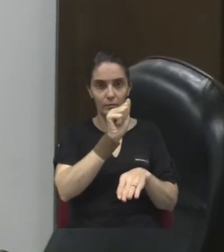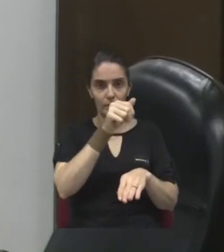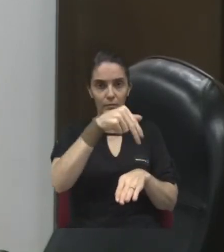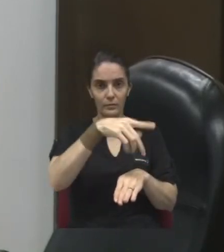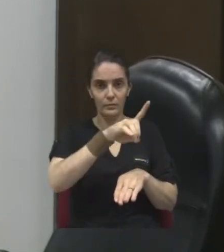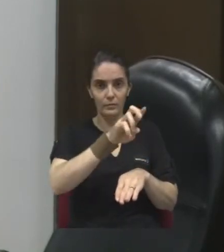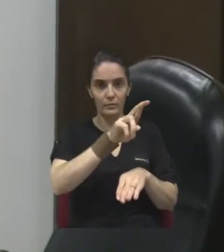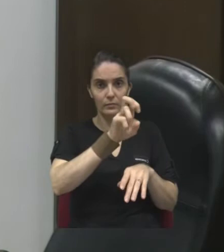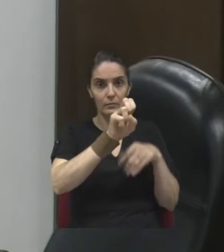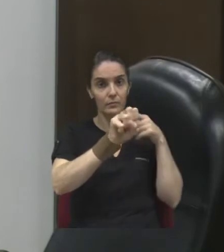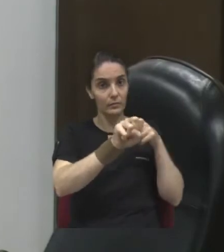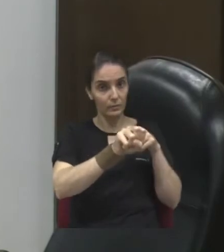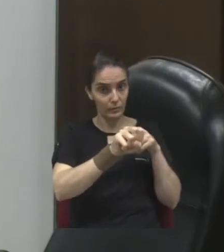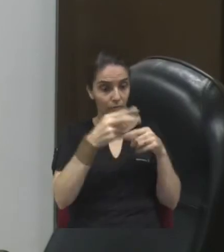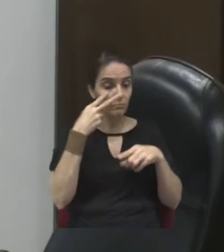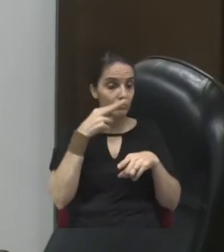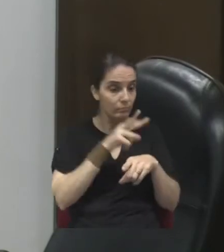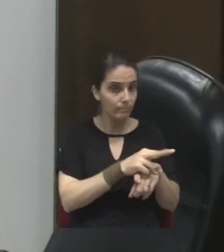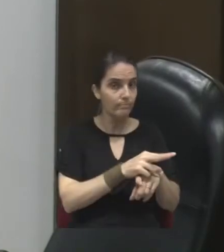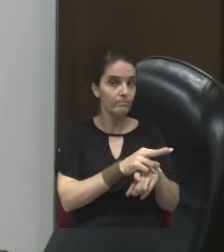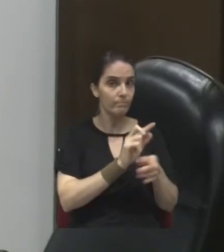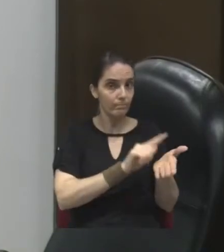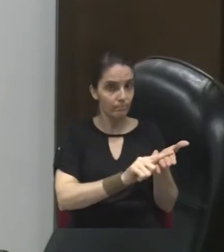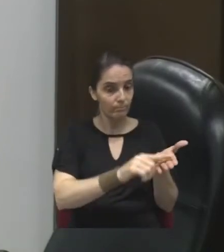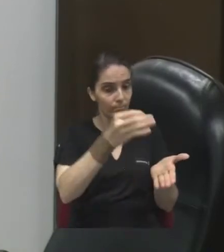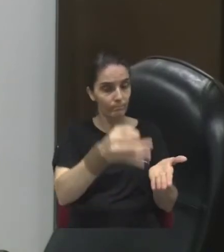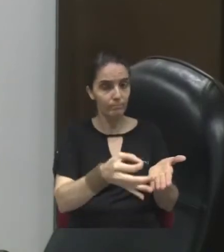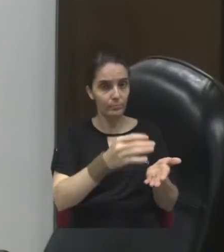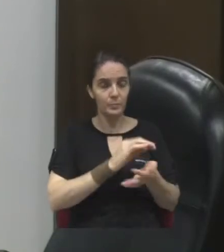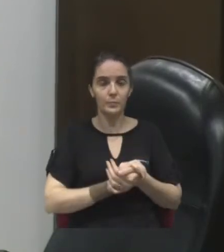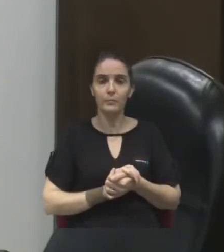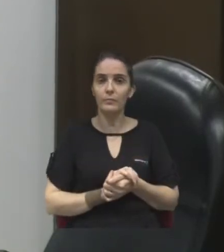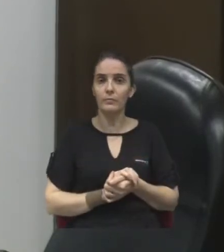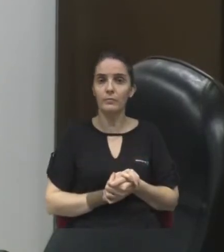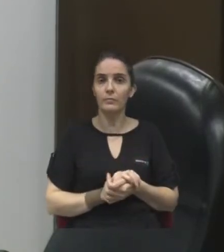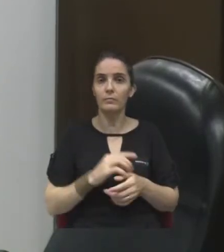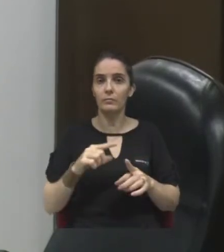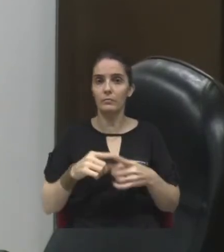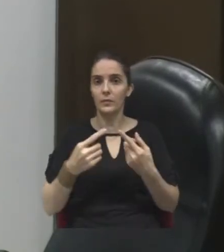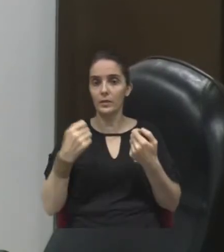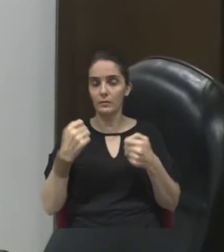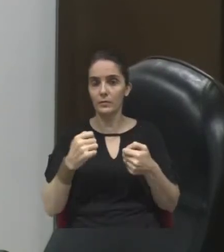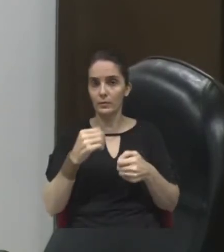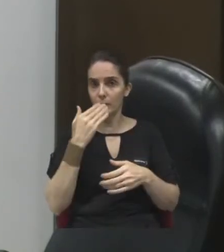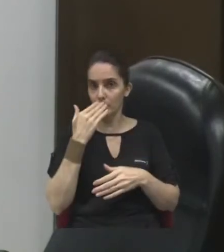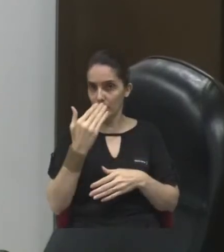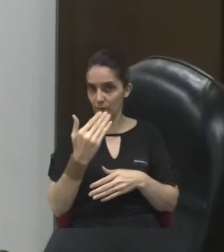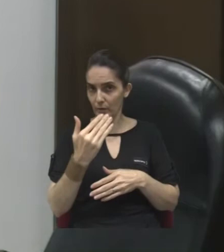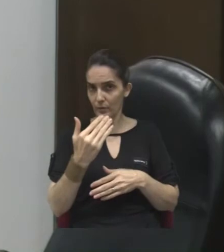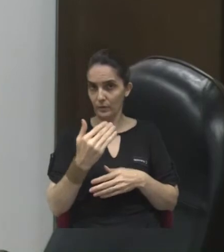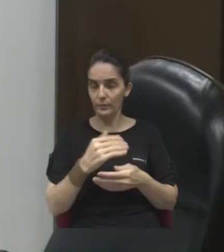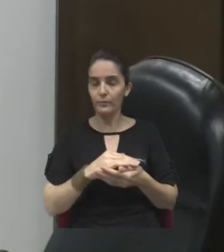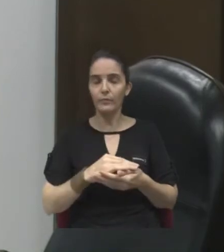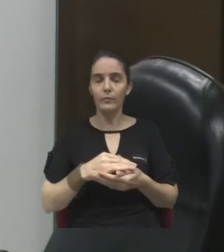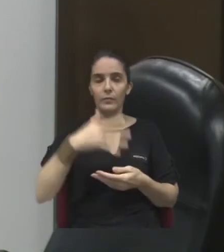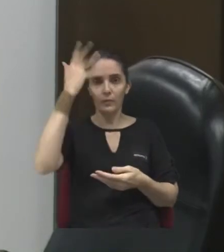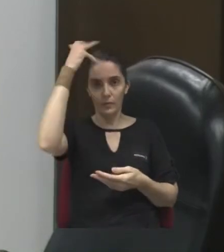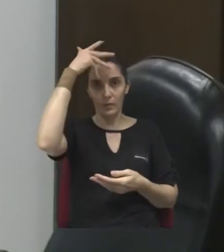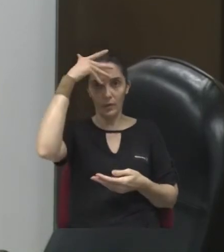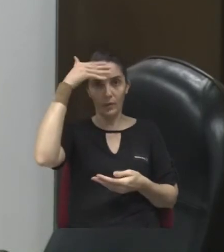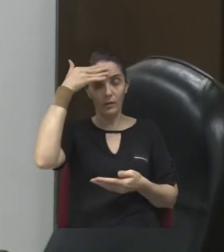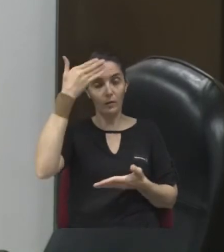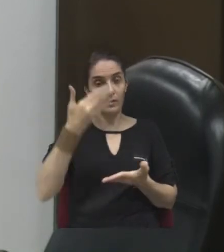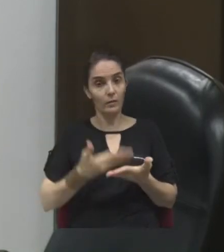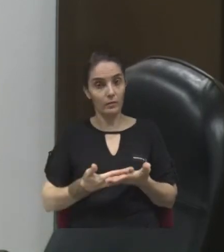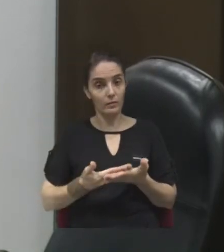me disse que foram solicitadas algumas alterações, tem uma confiança muito grande ali no Alexandre, em matéria da Vigilância